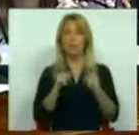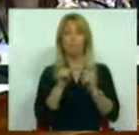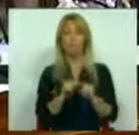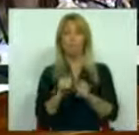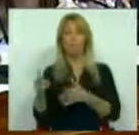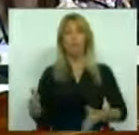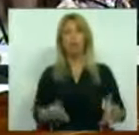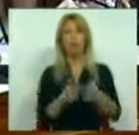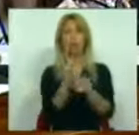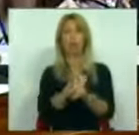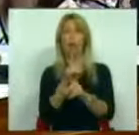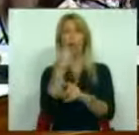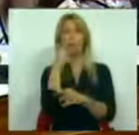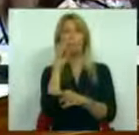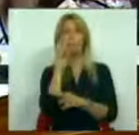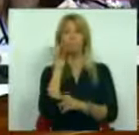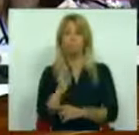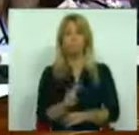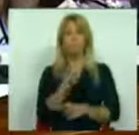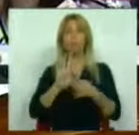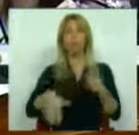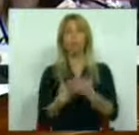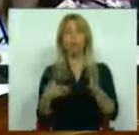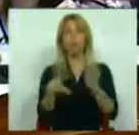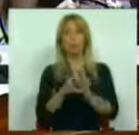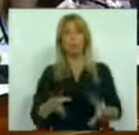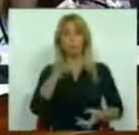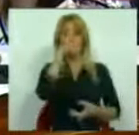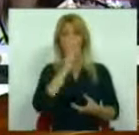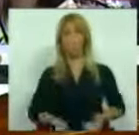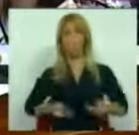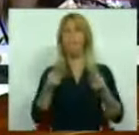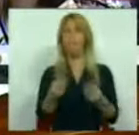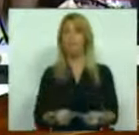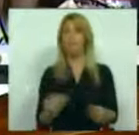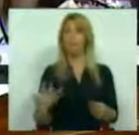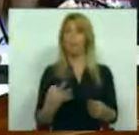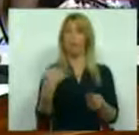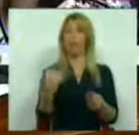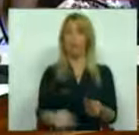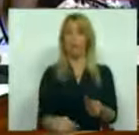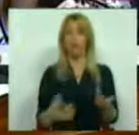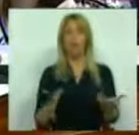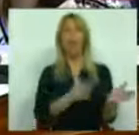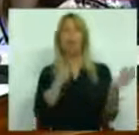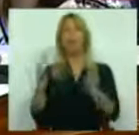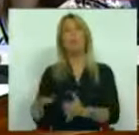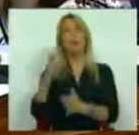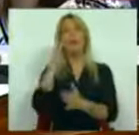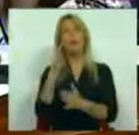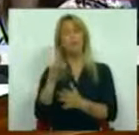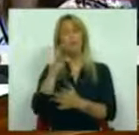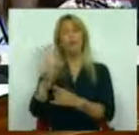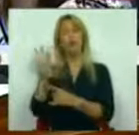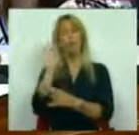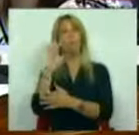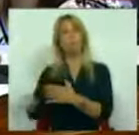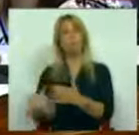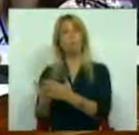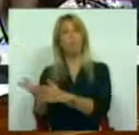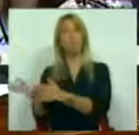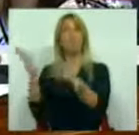logo reconhecemos na proposta de lei apresentada pelo Governo. Por outro lado, reconhecemos o equilíbrio materializado na opção proposta, que por um